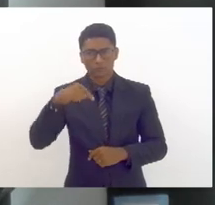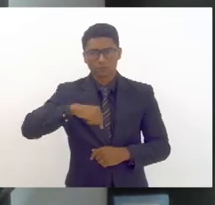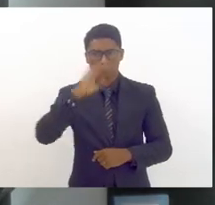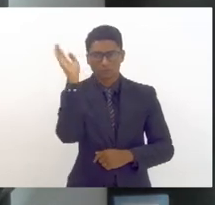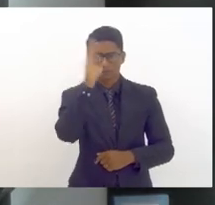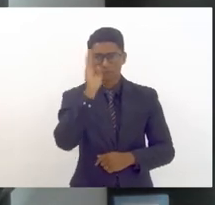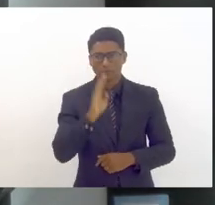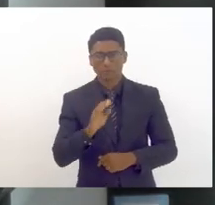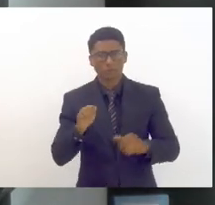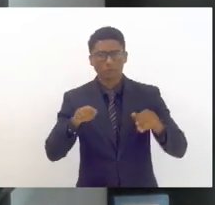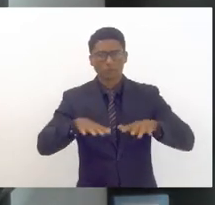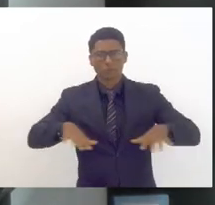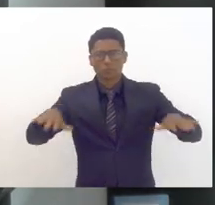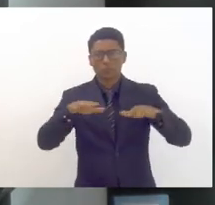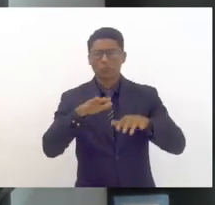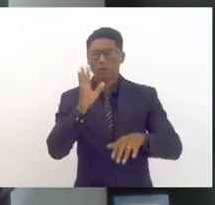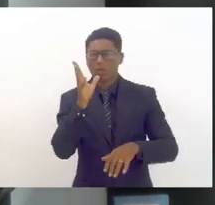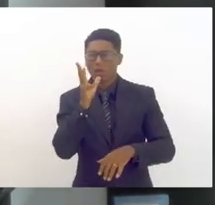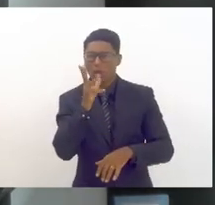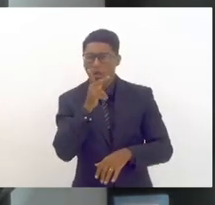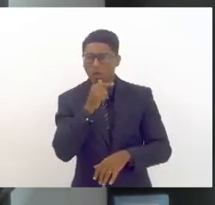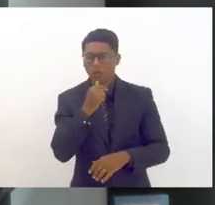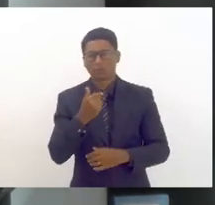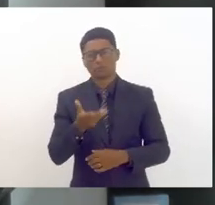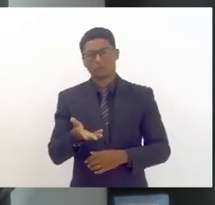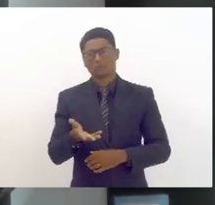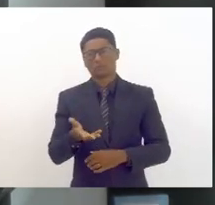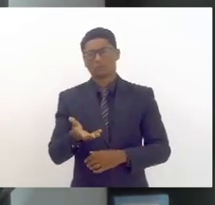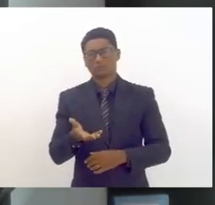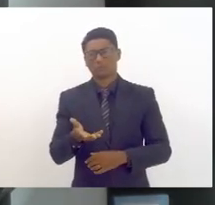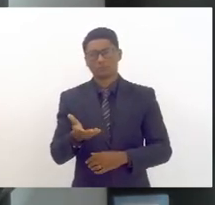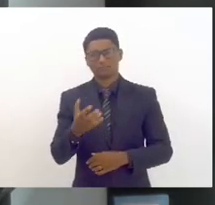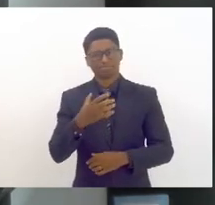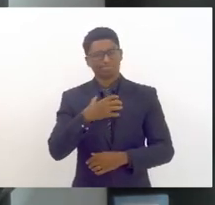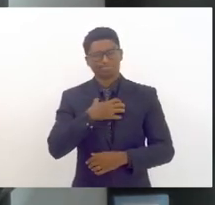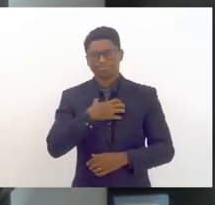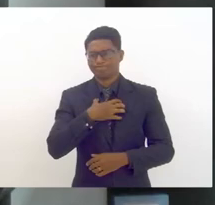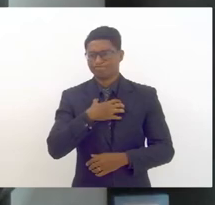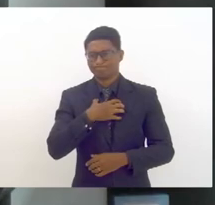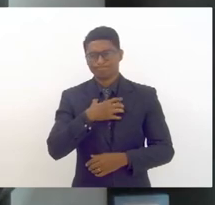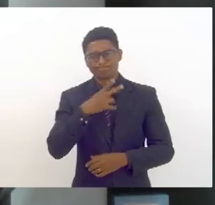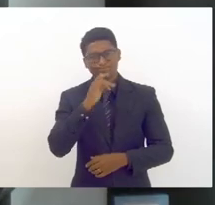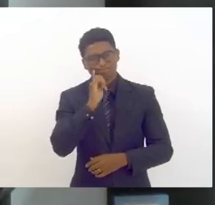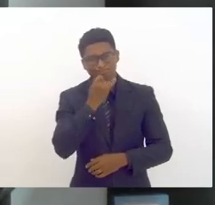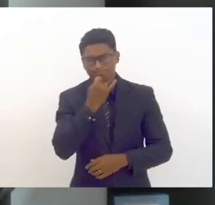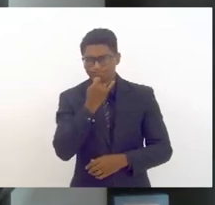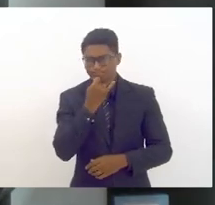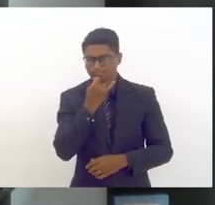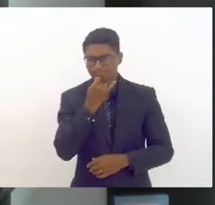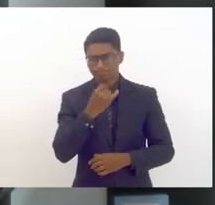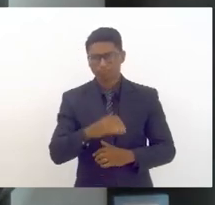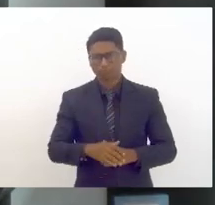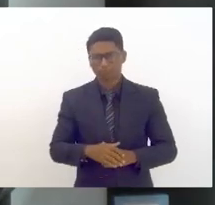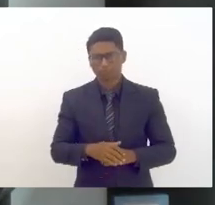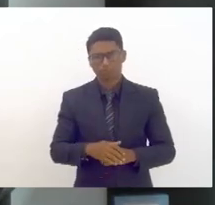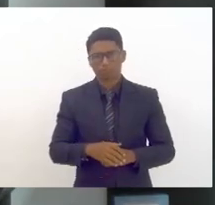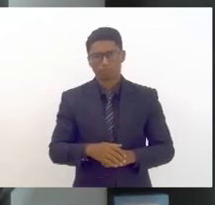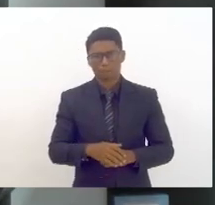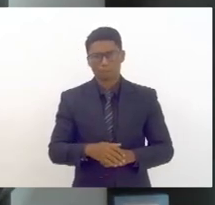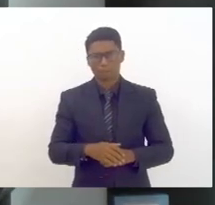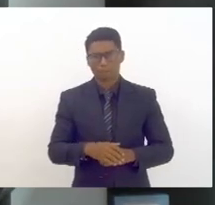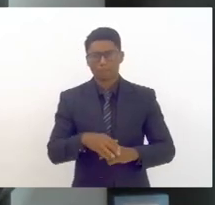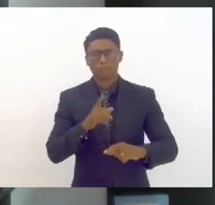é tão difícil para acontecer. Então, assim, eu saio muito chateada dessa audiência pública, porque a gente